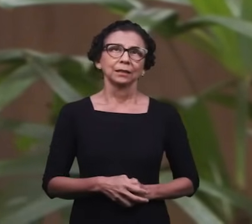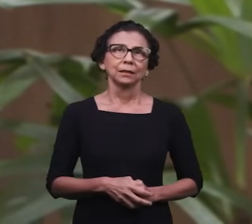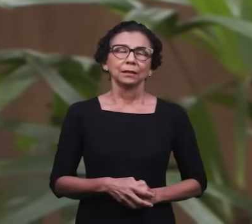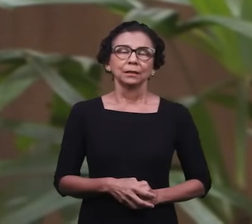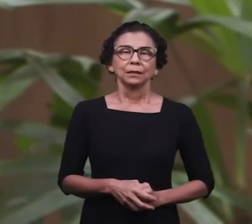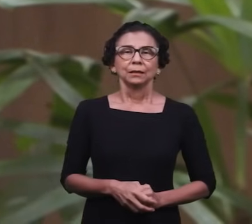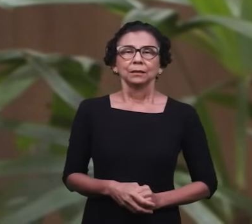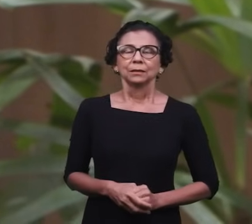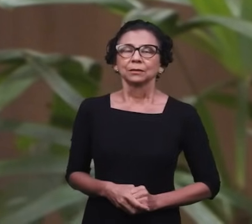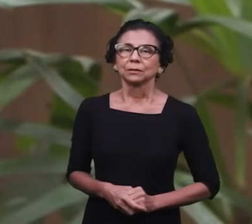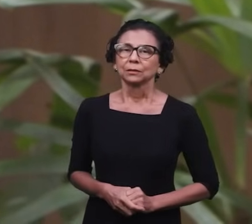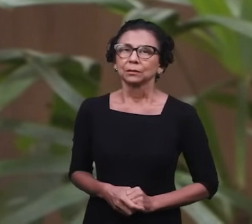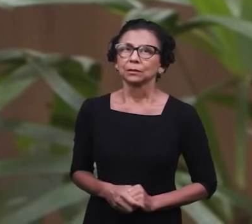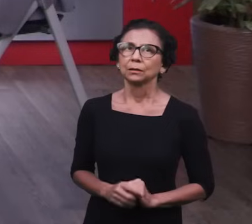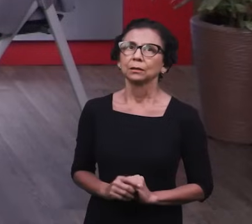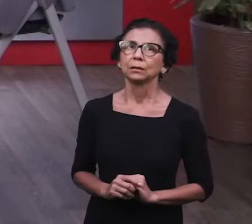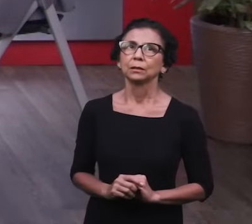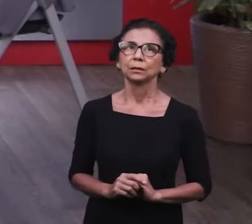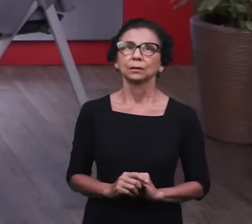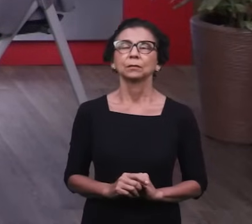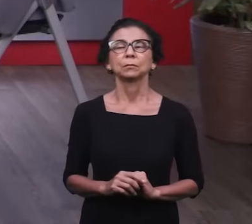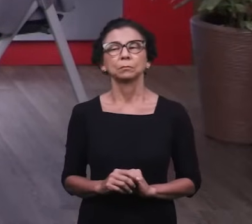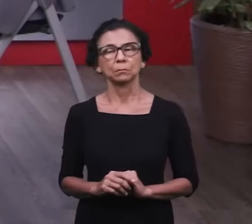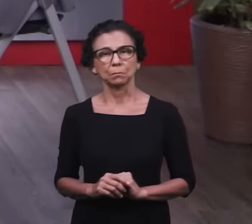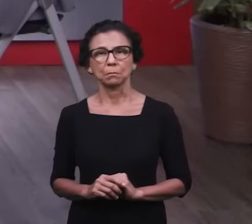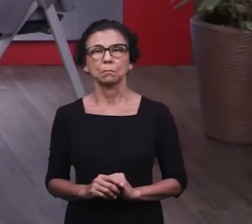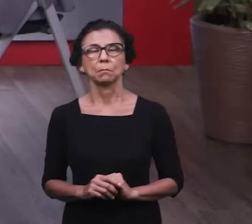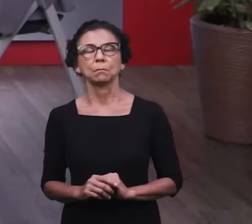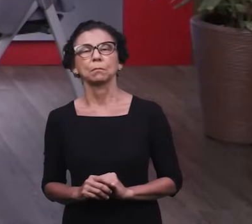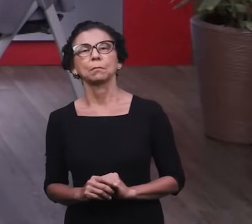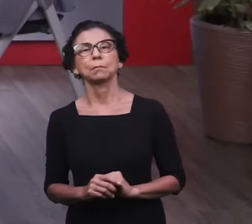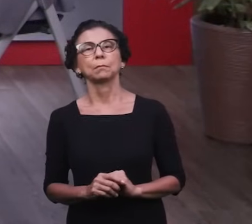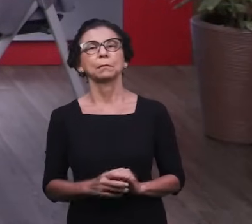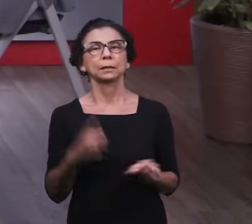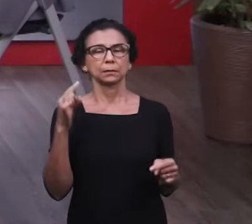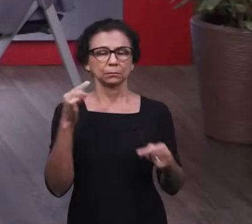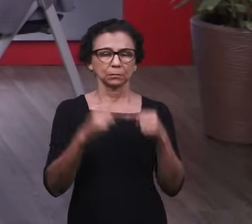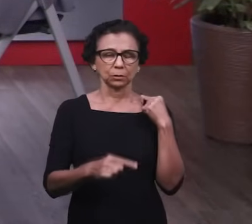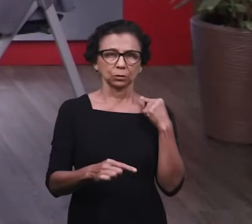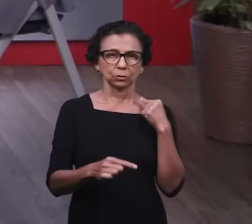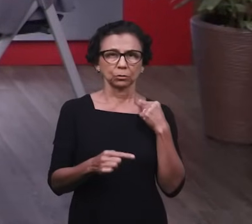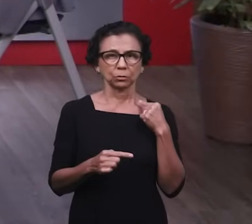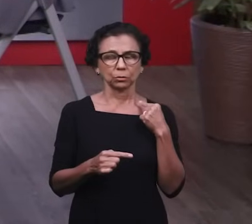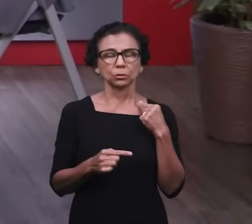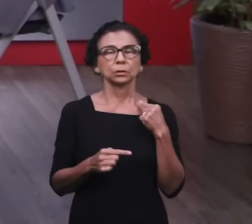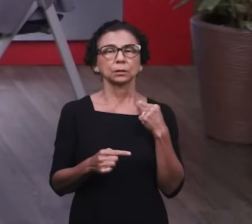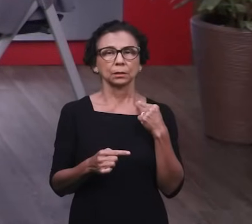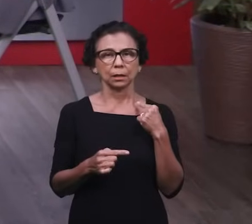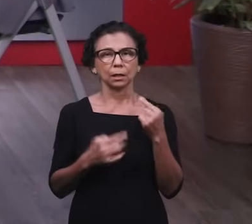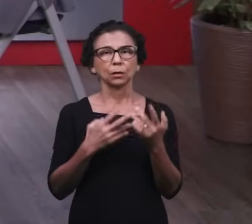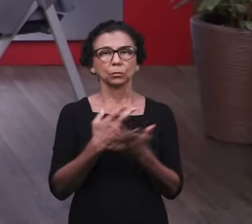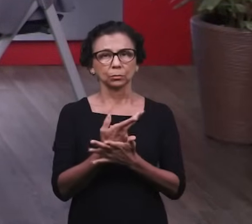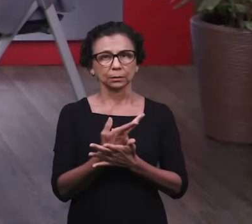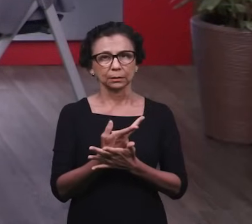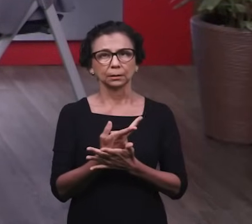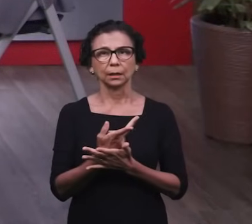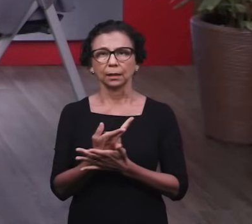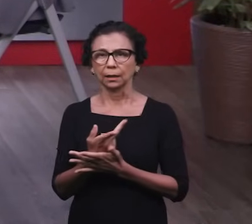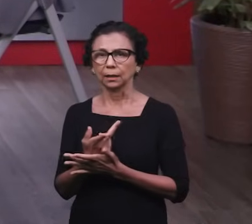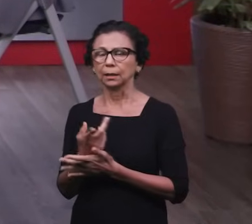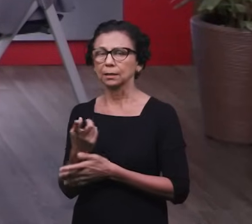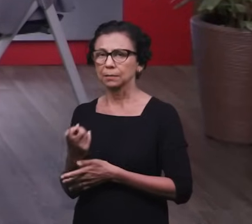desenvolver, ok? Esses desafios são colocados, mas com intervenções adequadas, eles desenvolvem